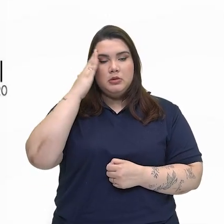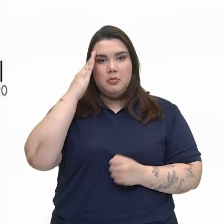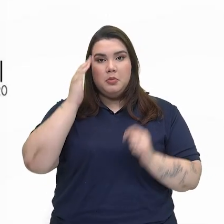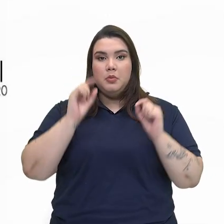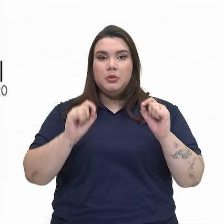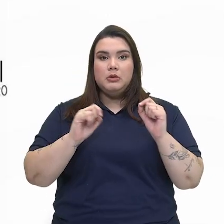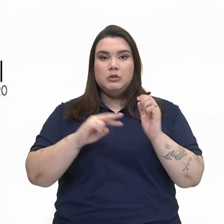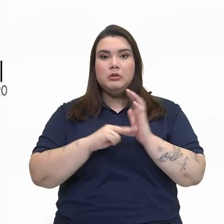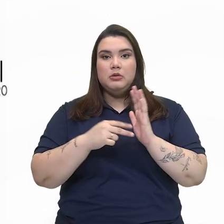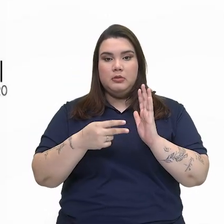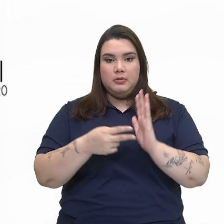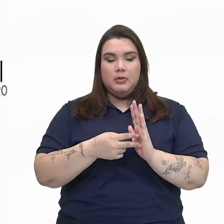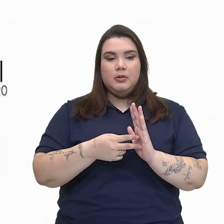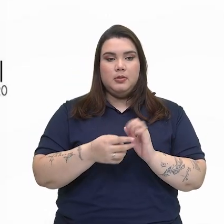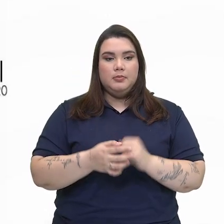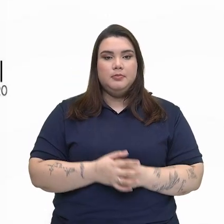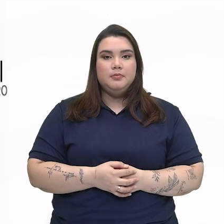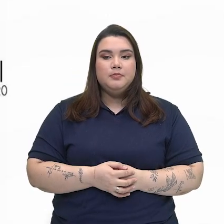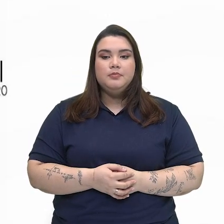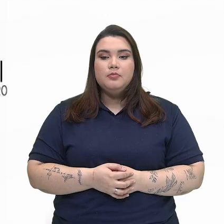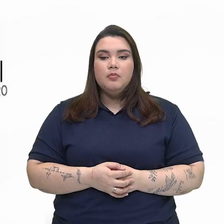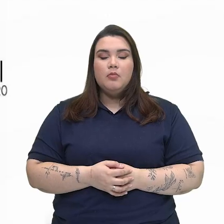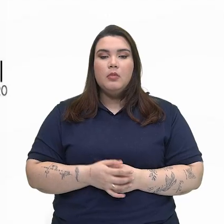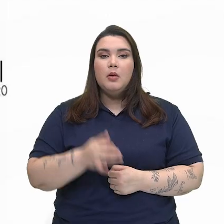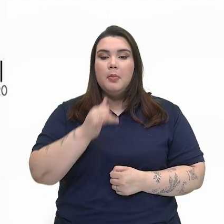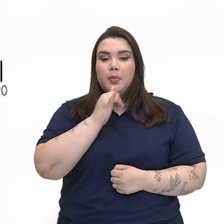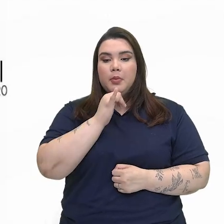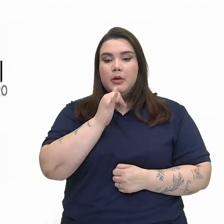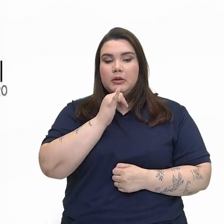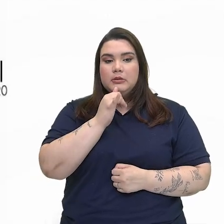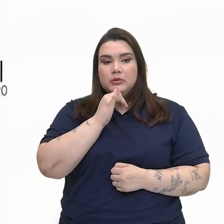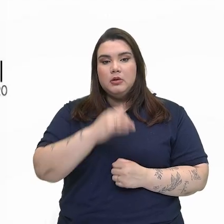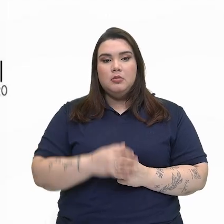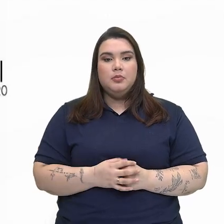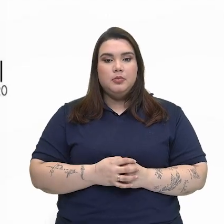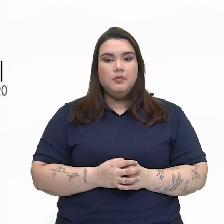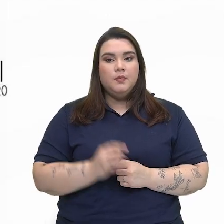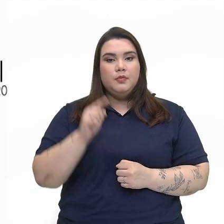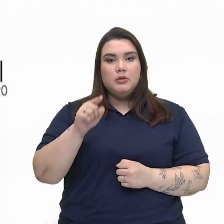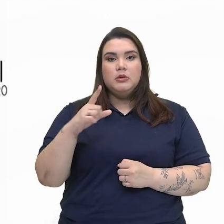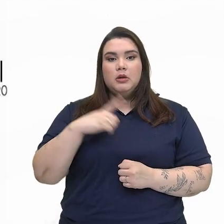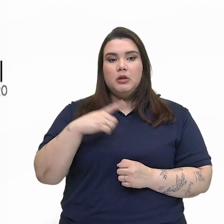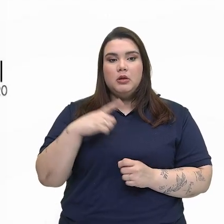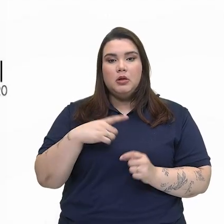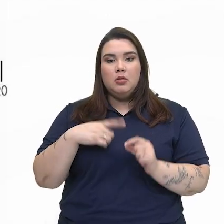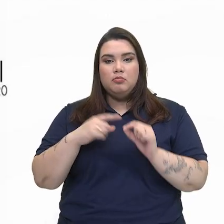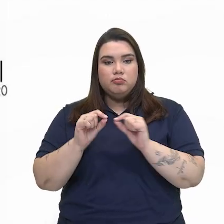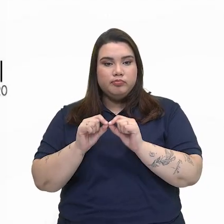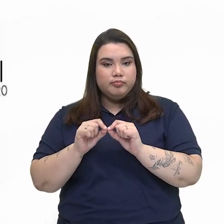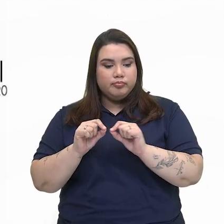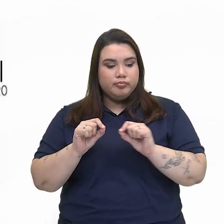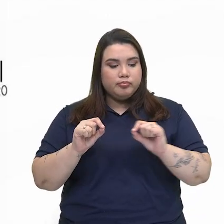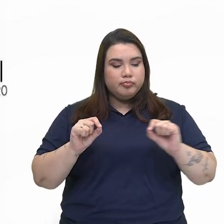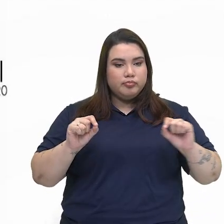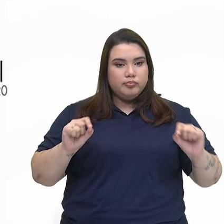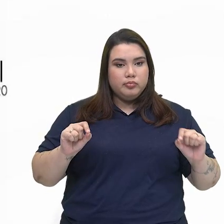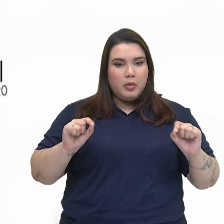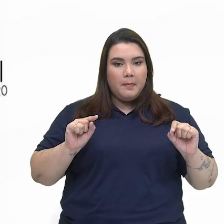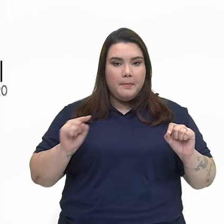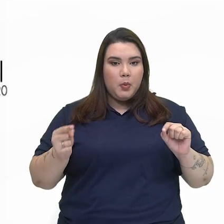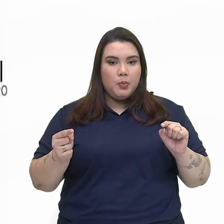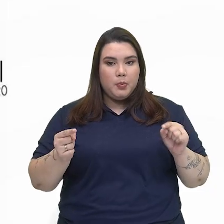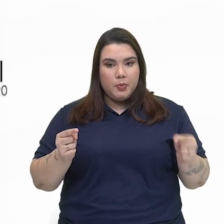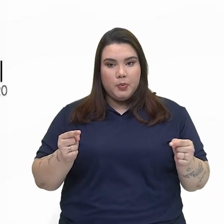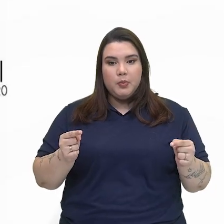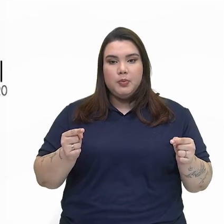significa. Então, olha só, vamos supor que você está efetuando a medição de